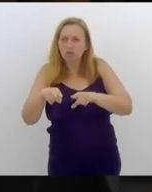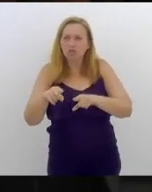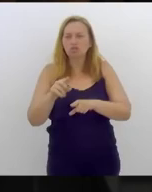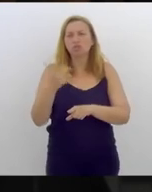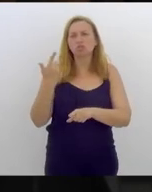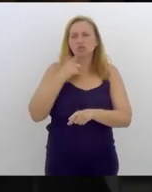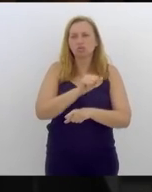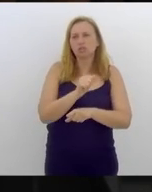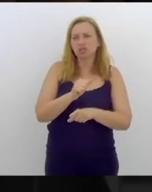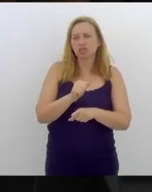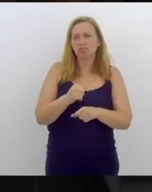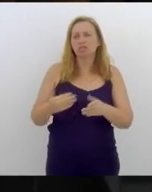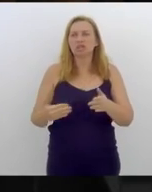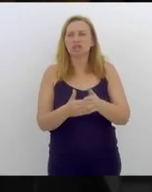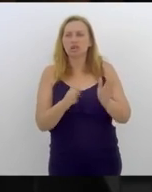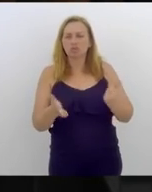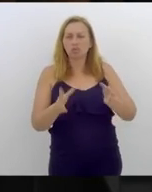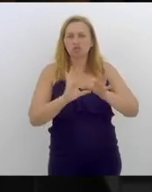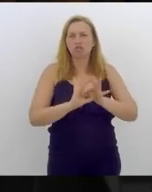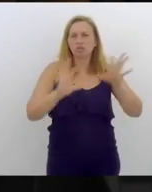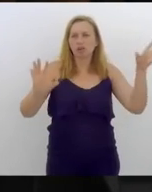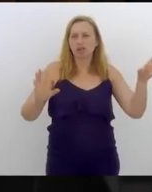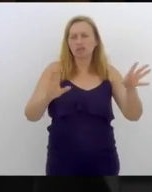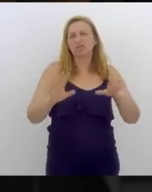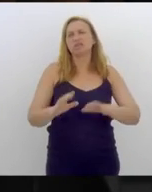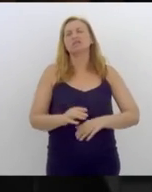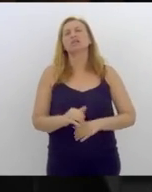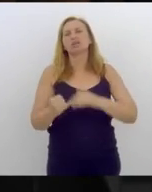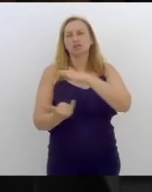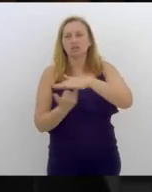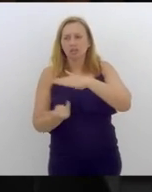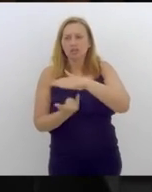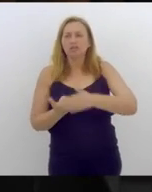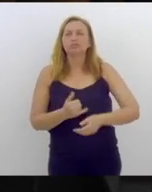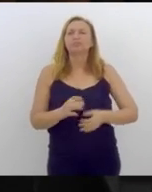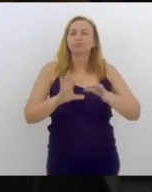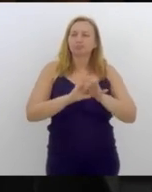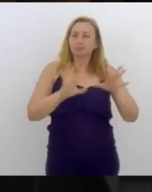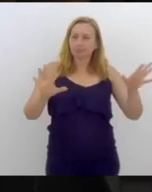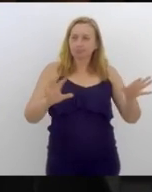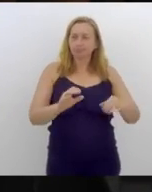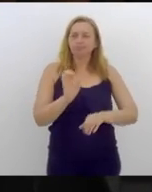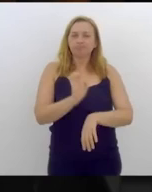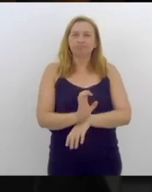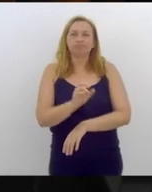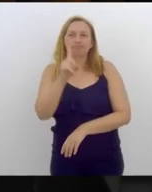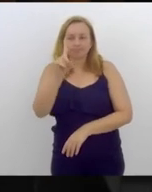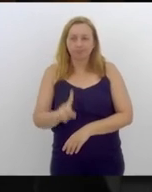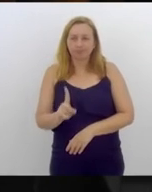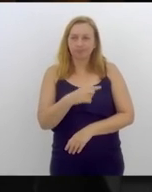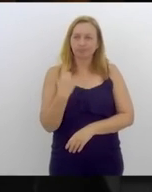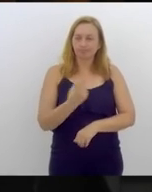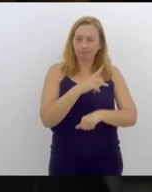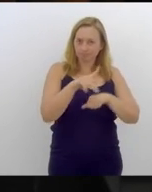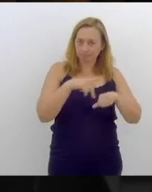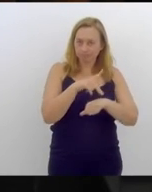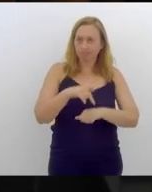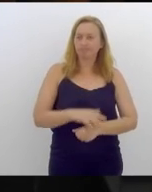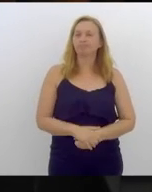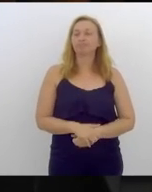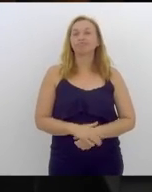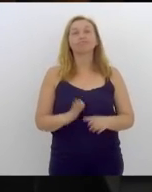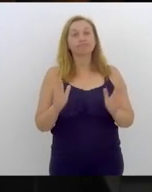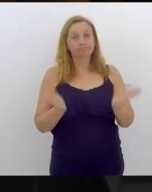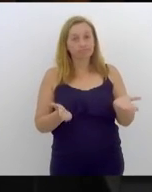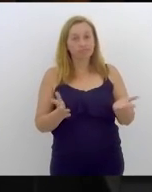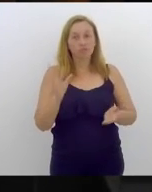a gente conseguiu conquistar de democracia de institucionalidade democrática de estado de direito no nosso país agora